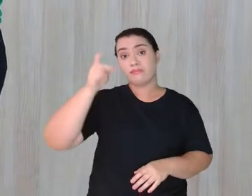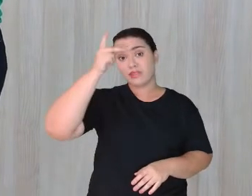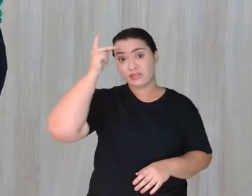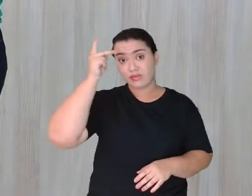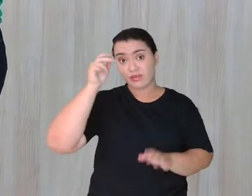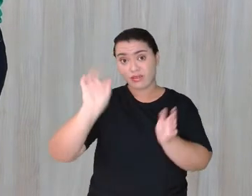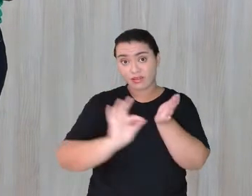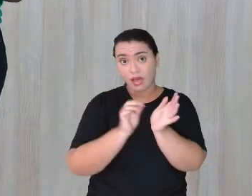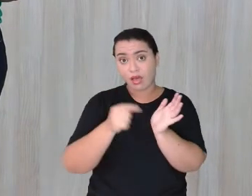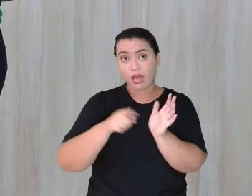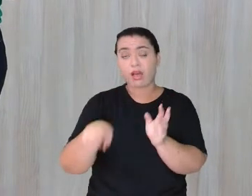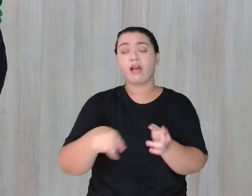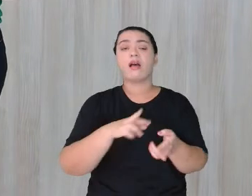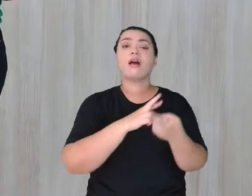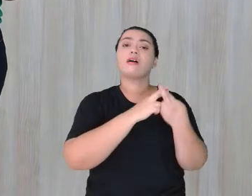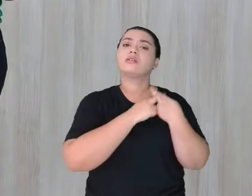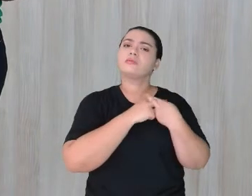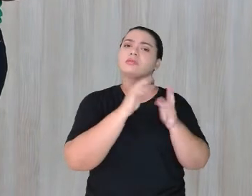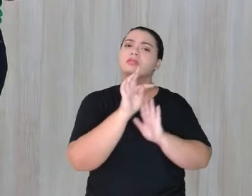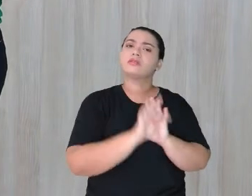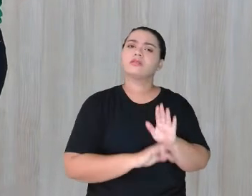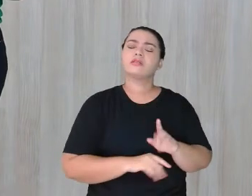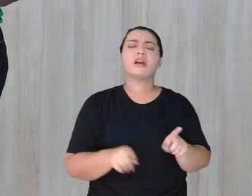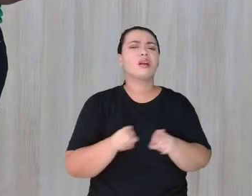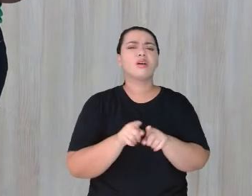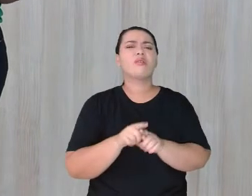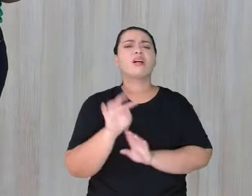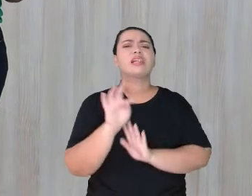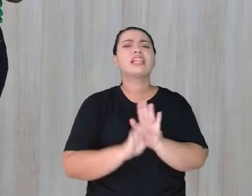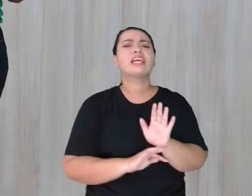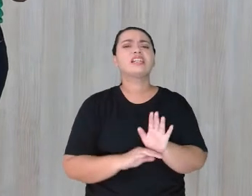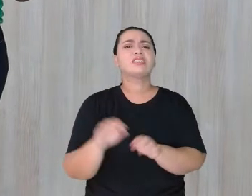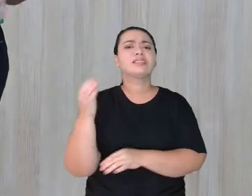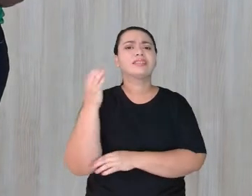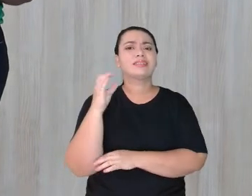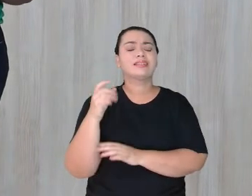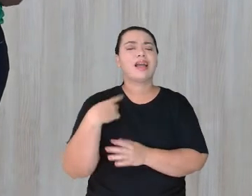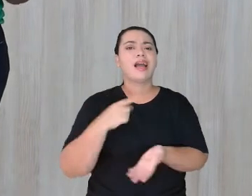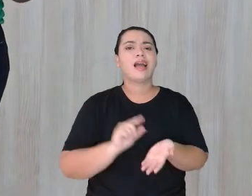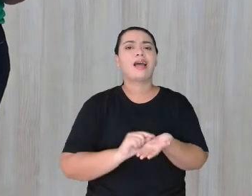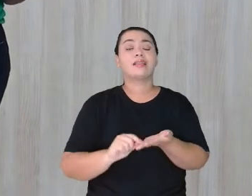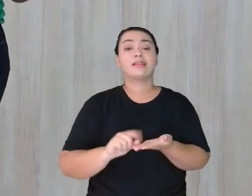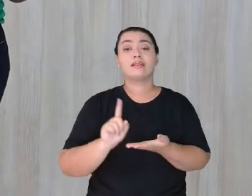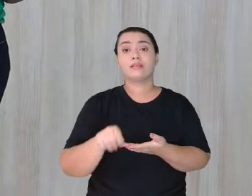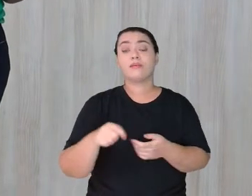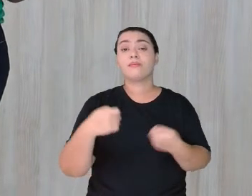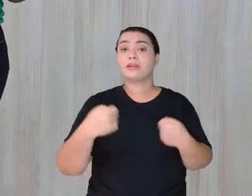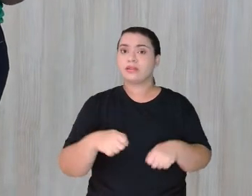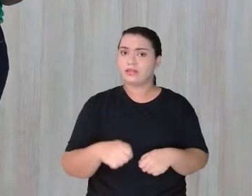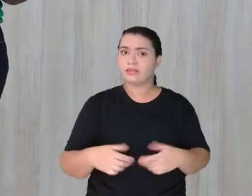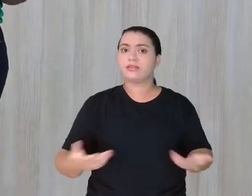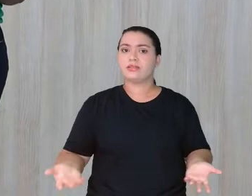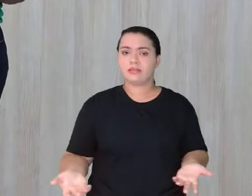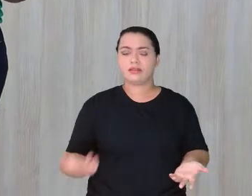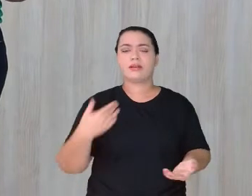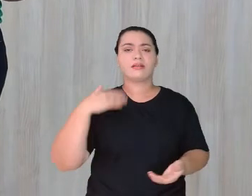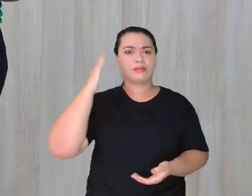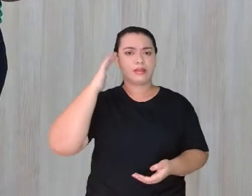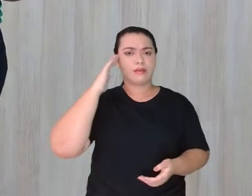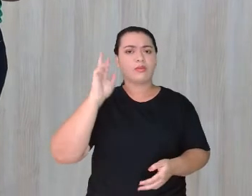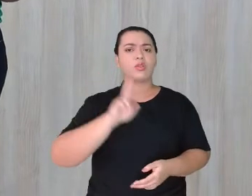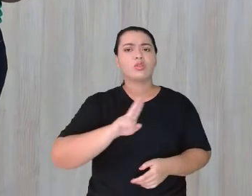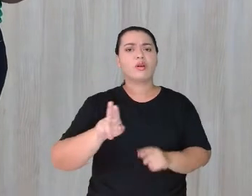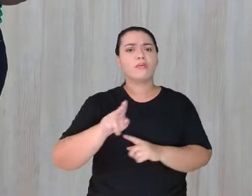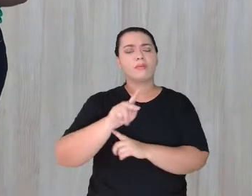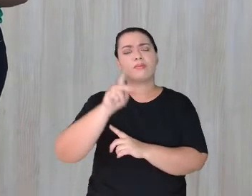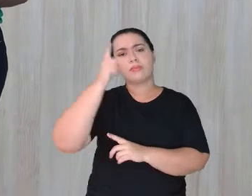responsável também por essa pesquisa. É como um texto de artigo científico. Não existe texto de artigo científico sem autoria. A gente precisa dar nome